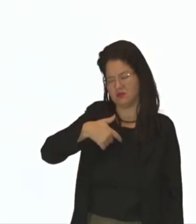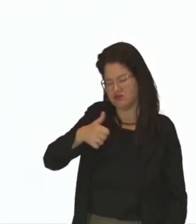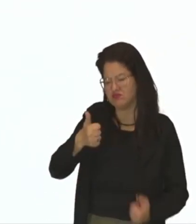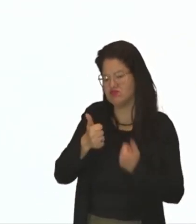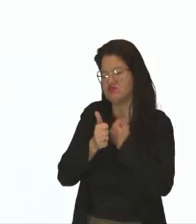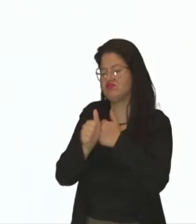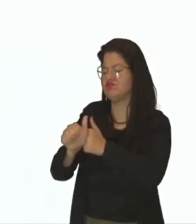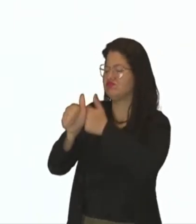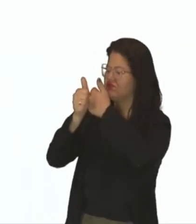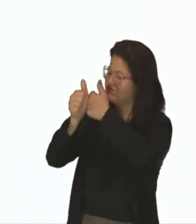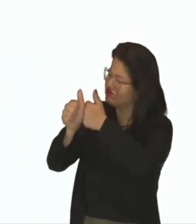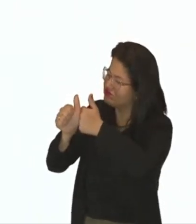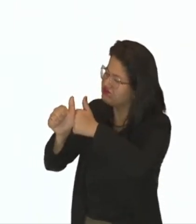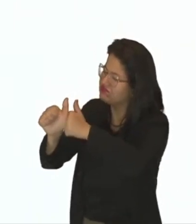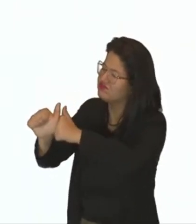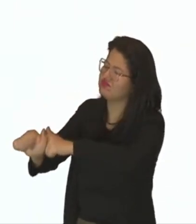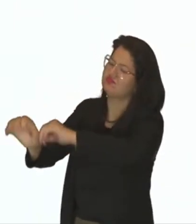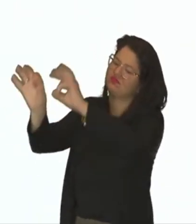Wazatô da